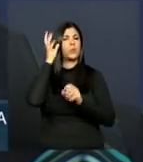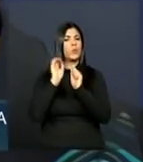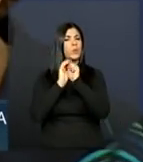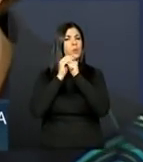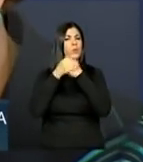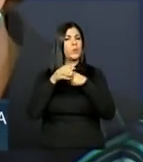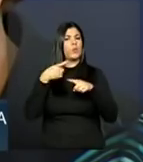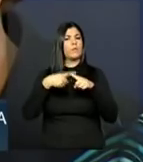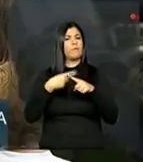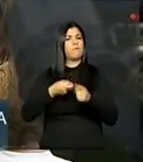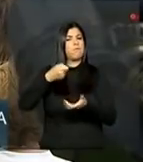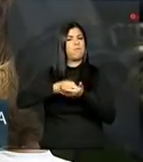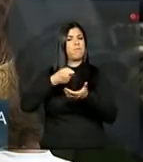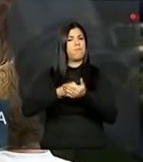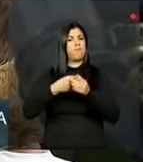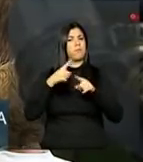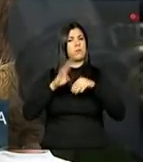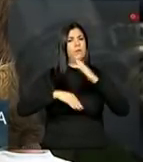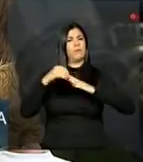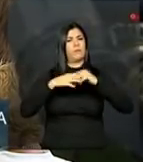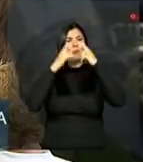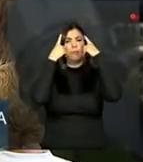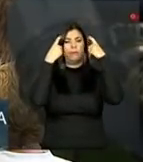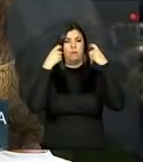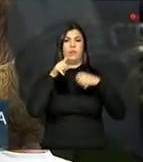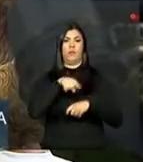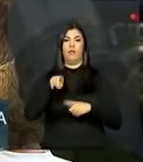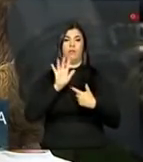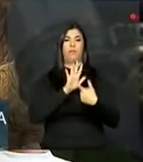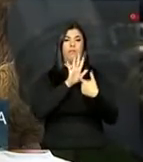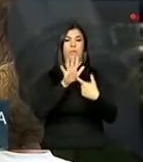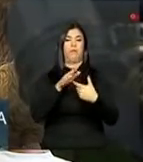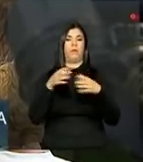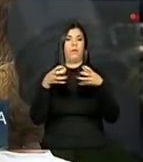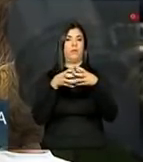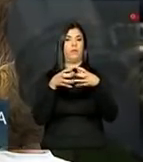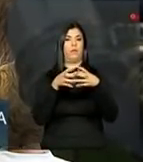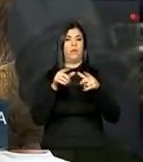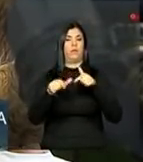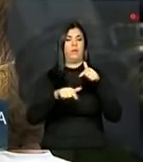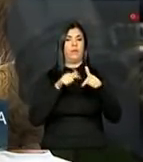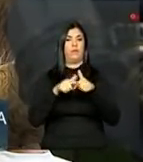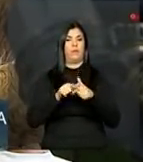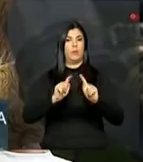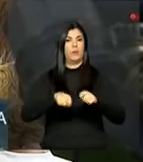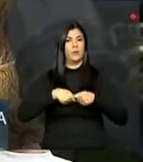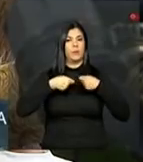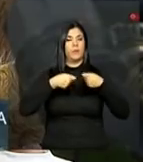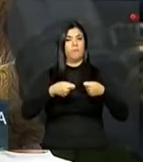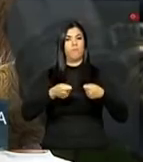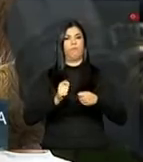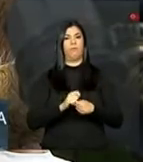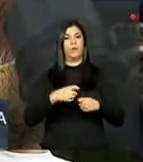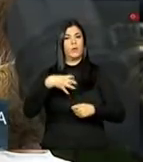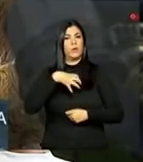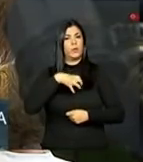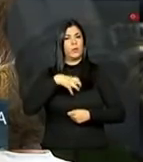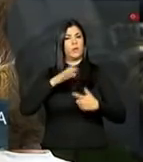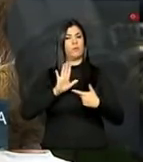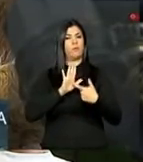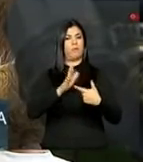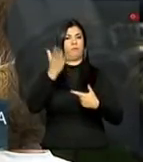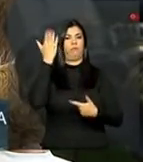e pela violência o trabalho de vocês reforça os sentimentos que manifestei naquela